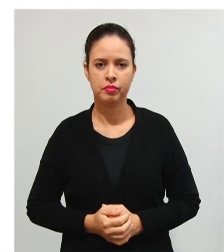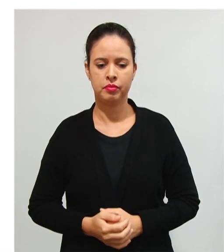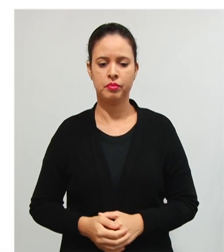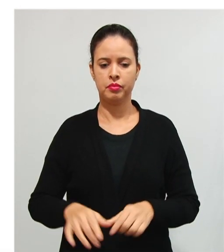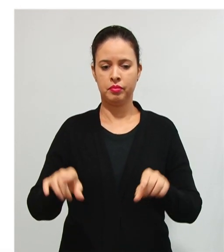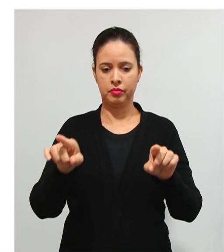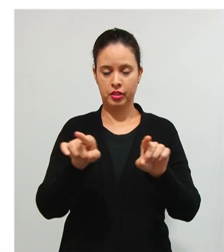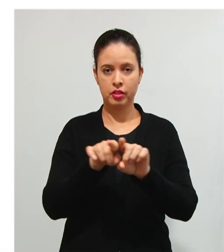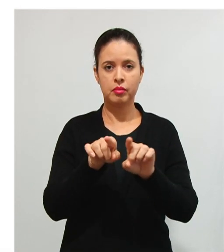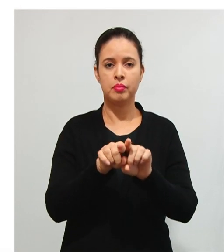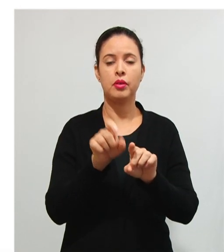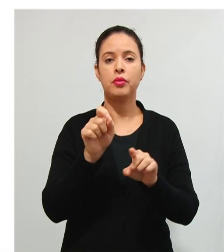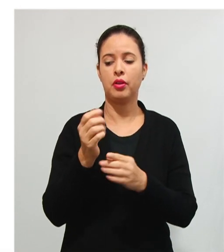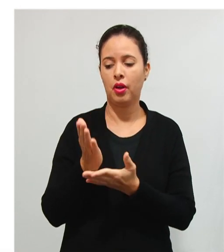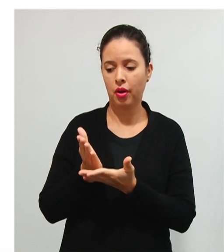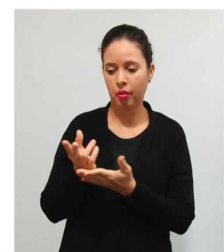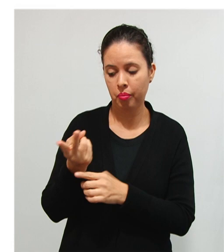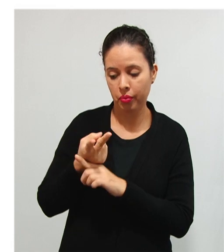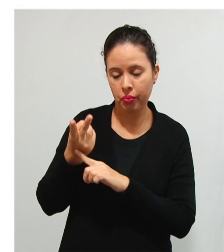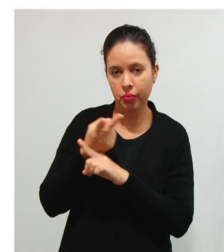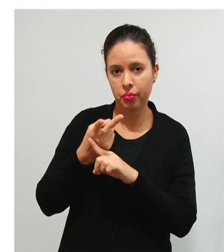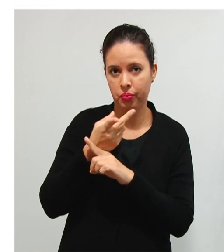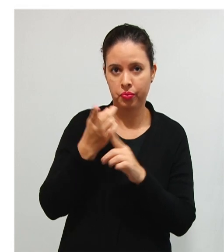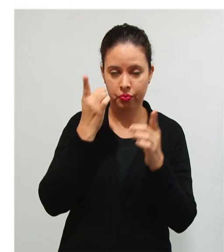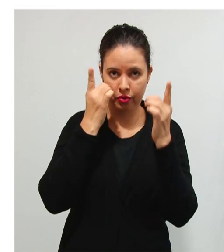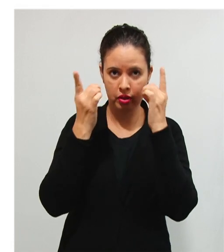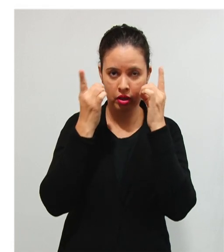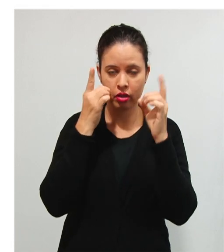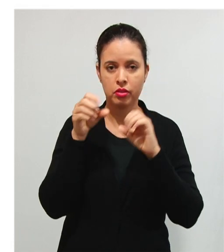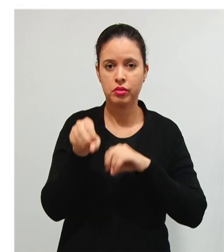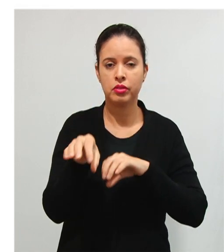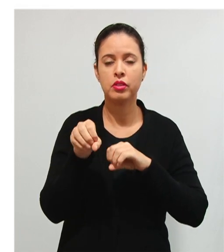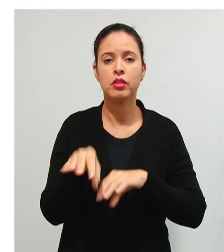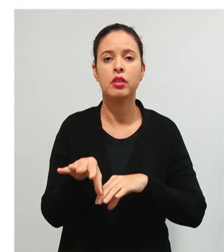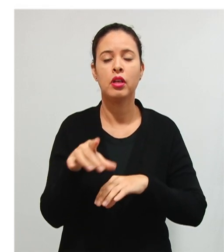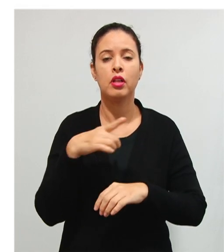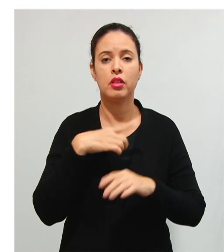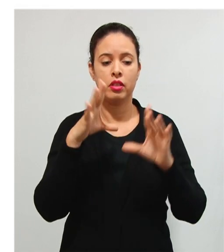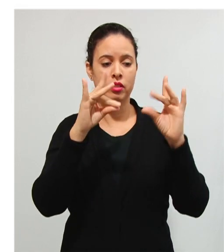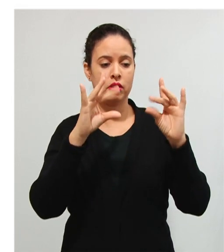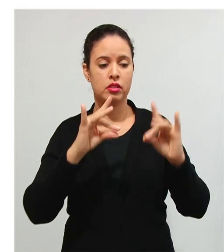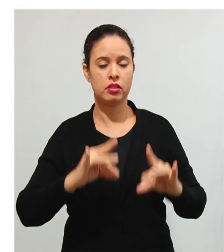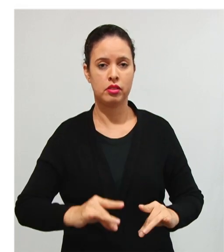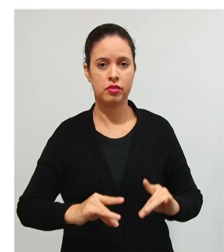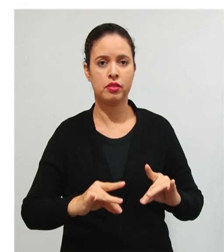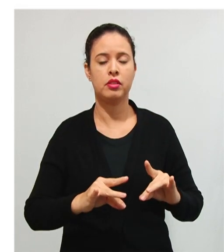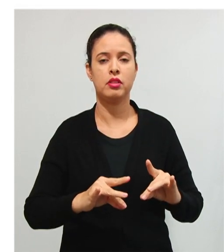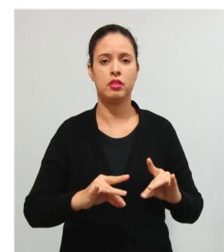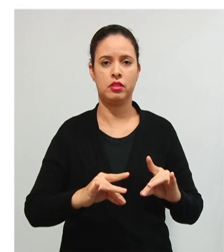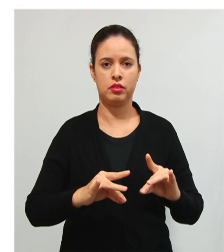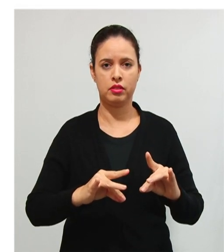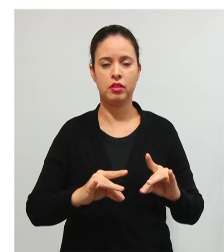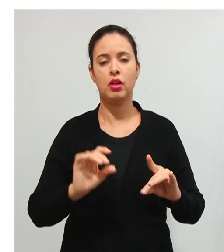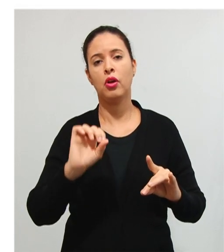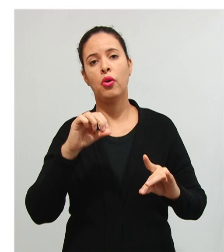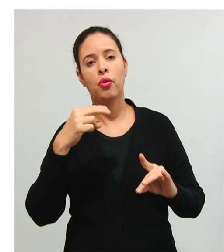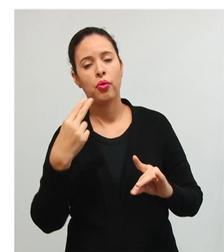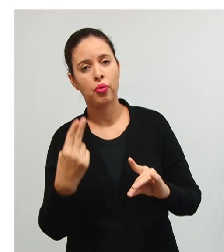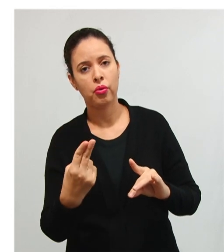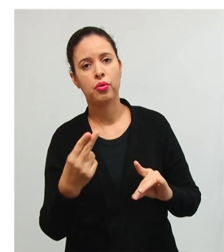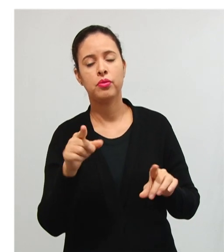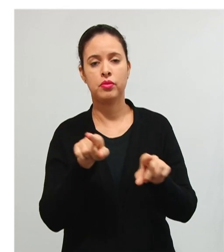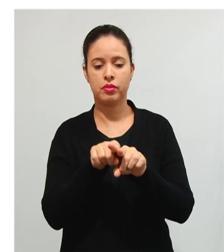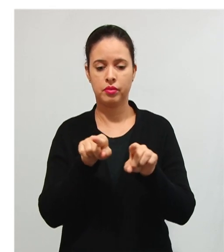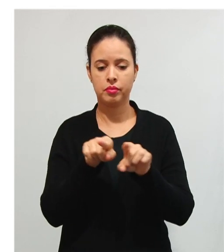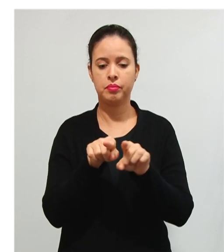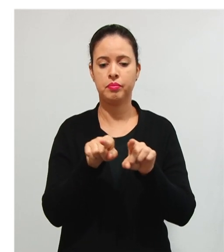Já essa mineração de dados educacionais, ela pode ter o intuito de descrever uma realidade ou ainda como